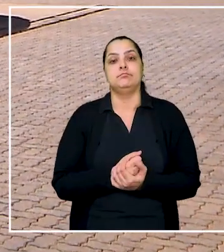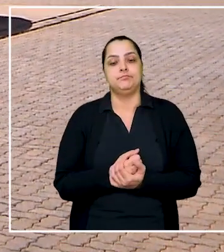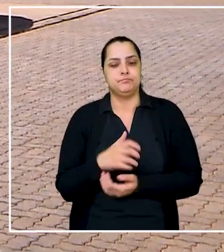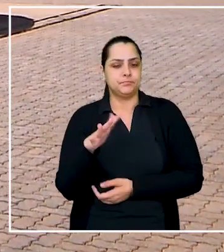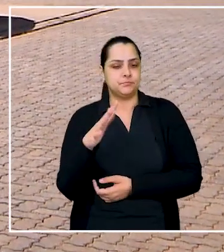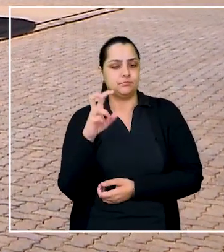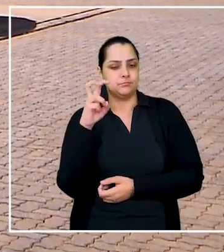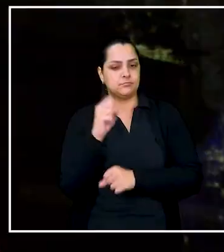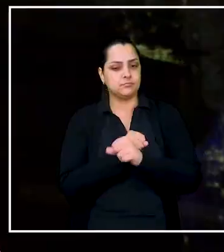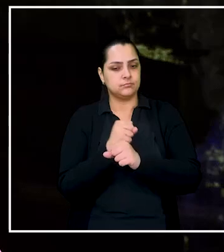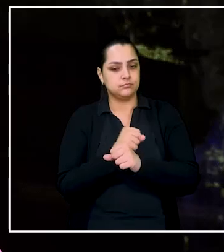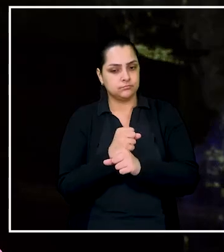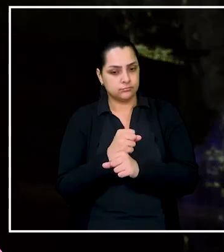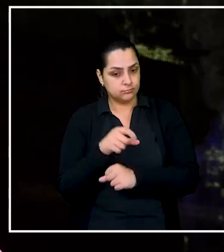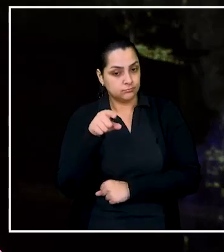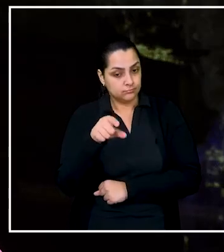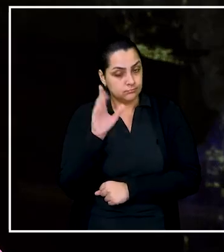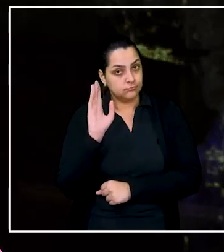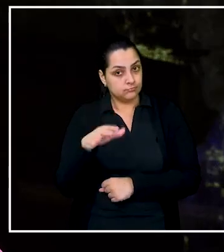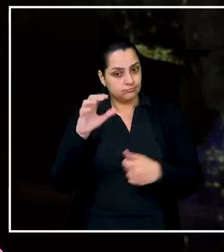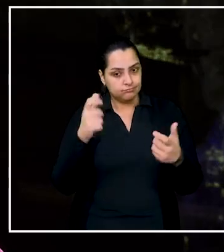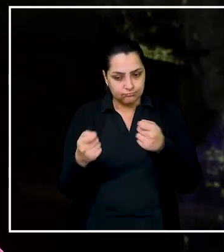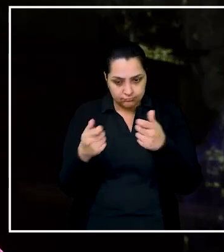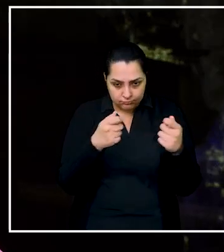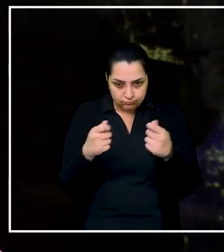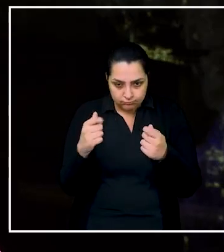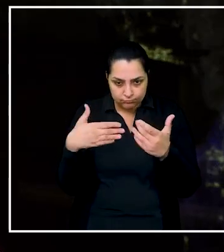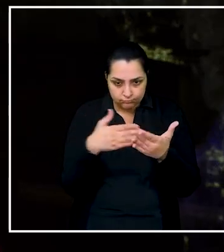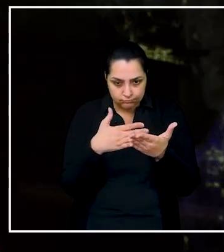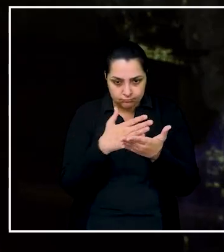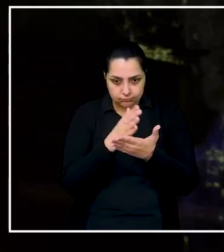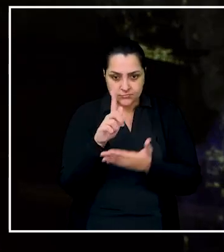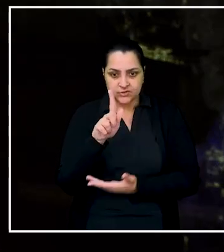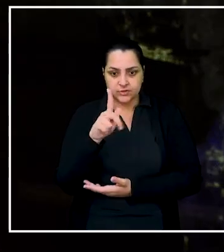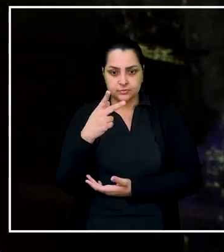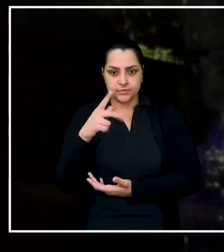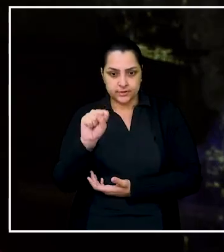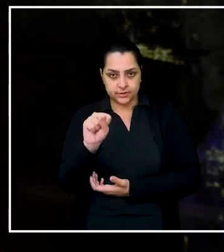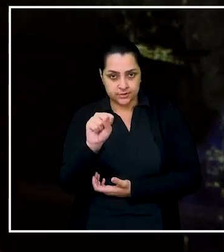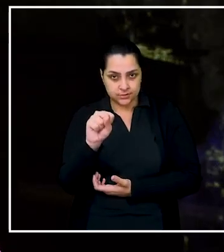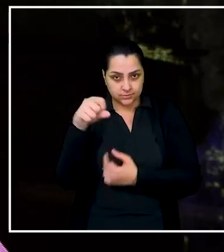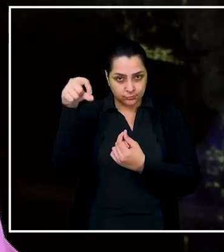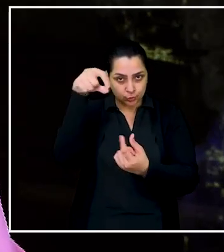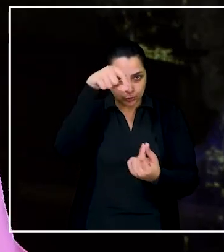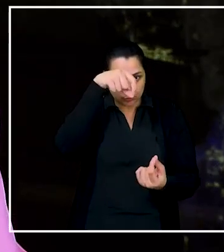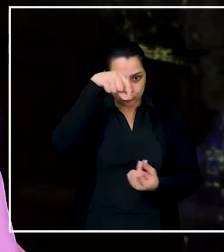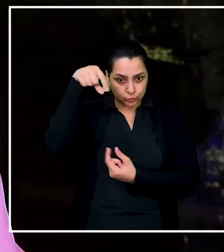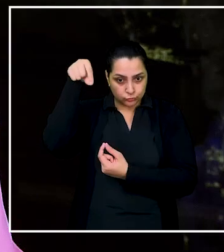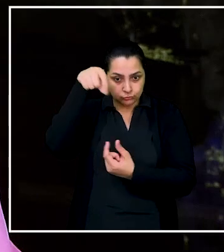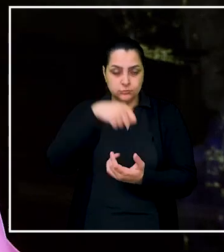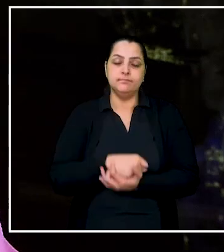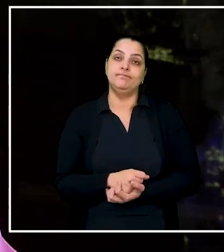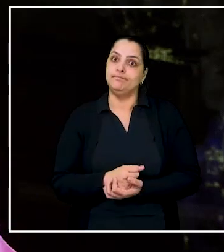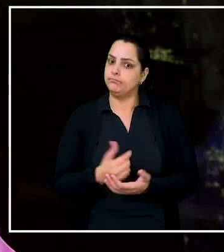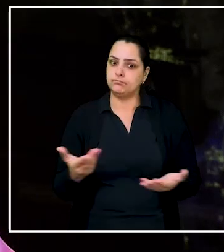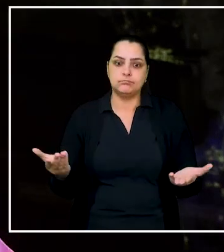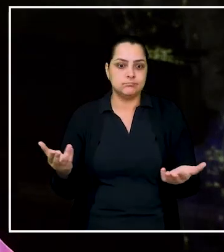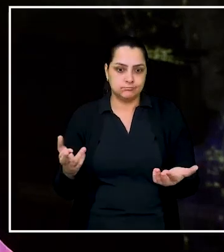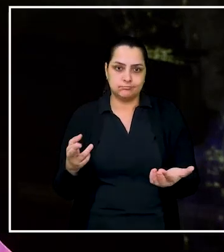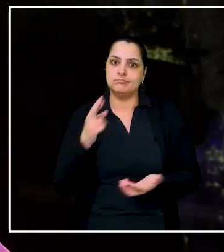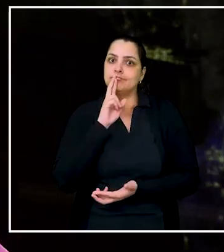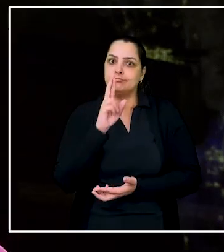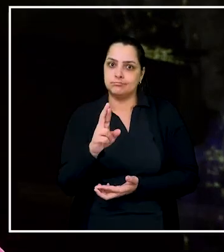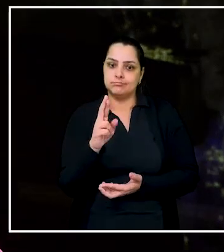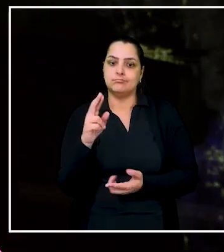menos 5 anos a gente implantou o sistema de geolocalização, sistema GPS em toda a nossa frota. E o impacto